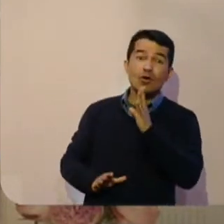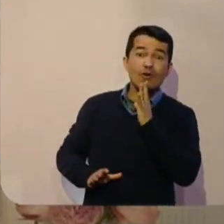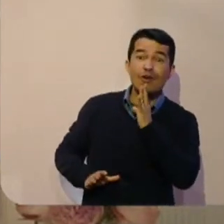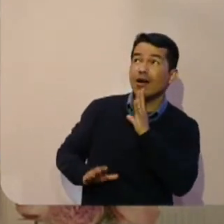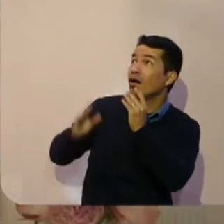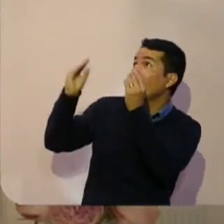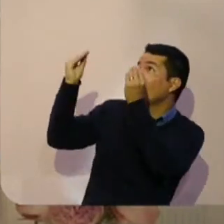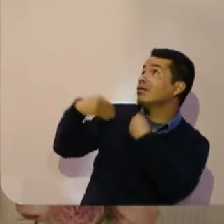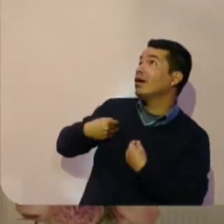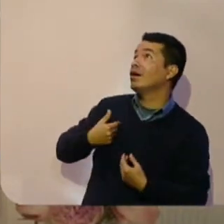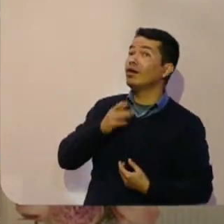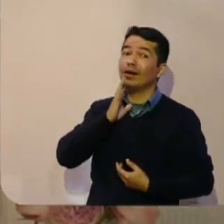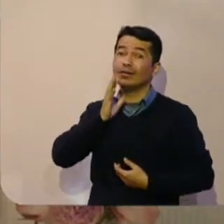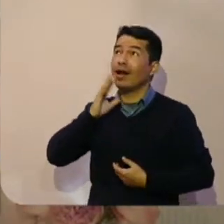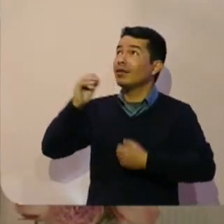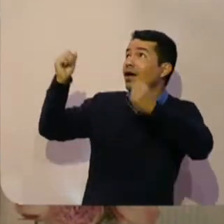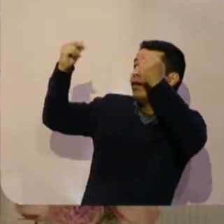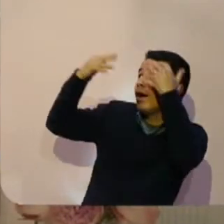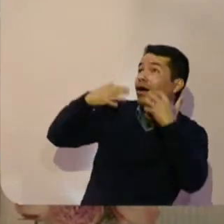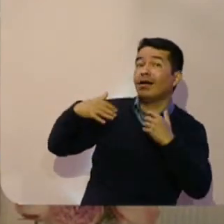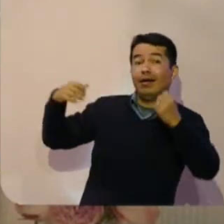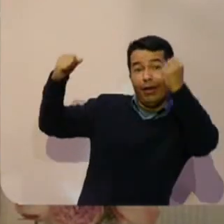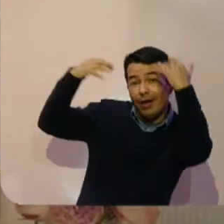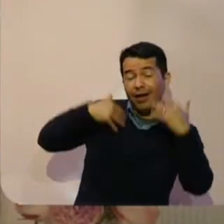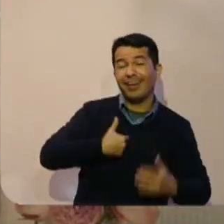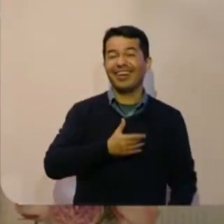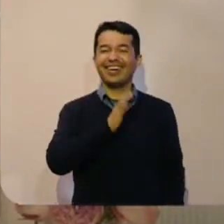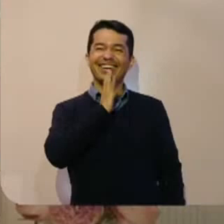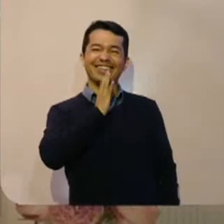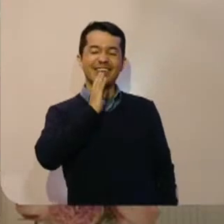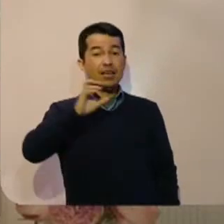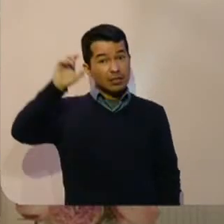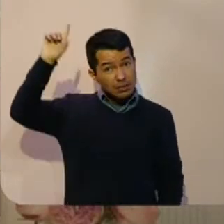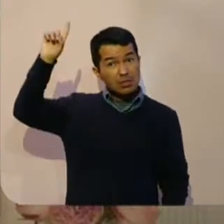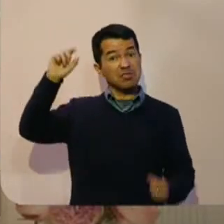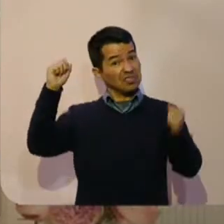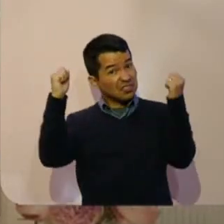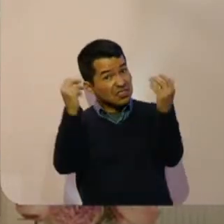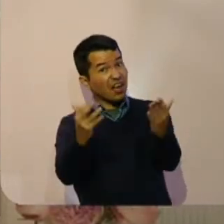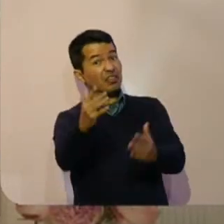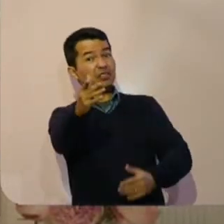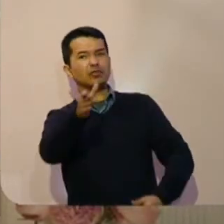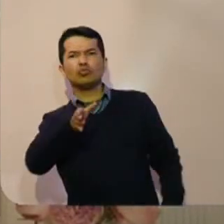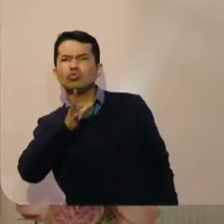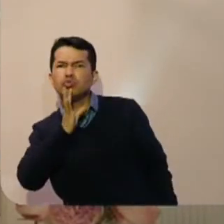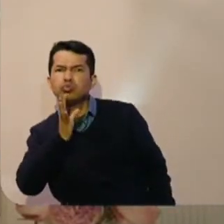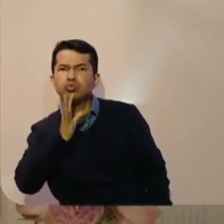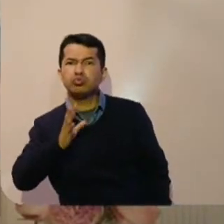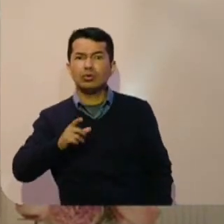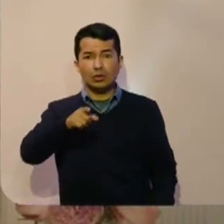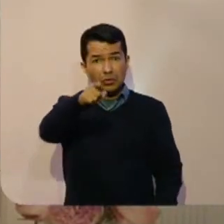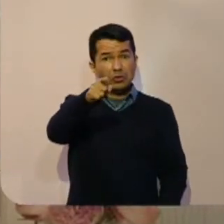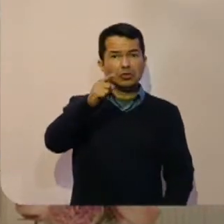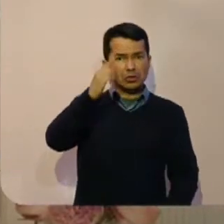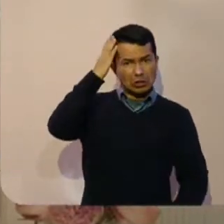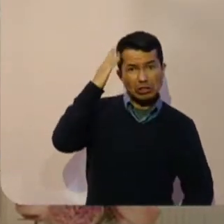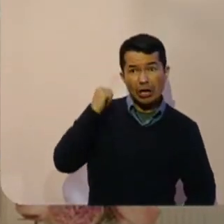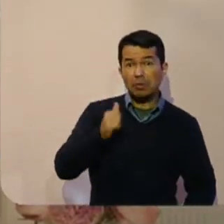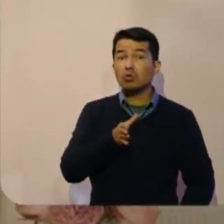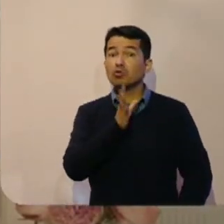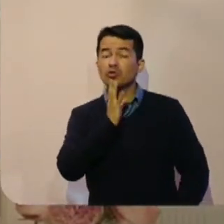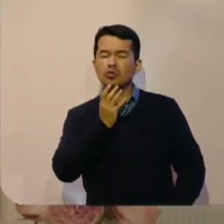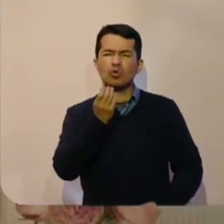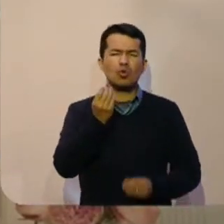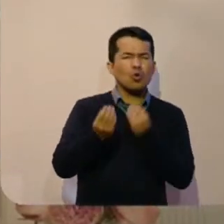você não consegue ainda perceber, clama a Deus. E Ele vai te dar essa capacidade de enxergar a vida de